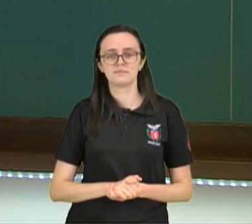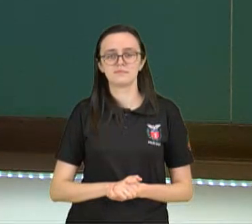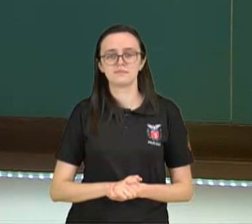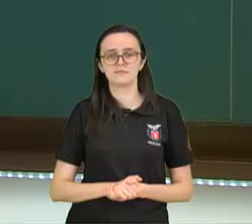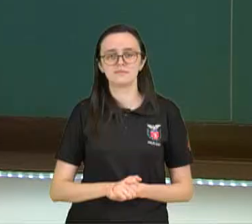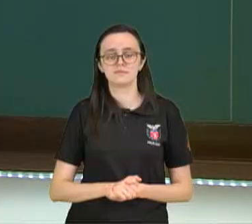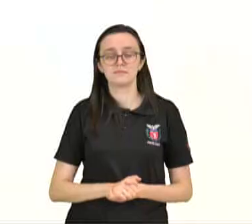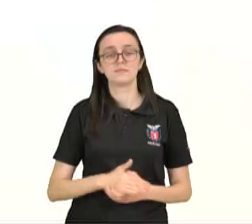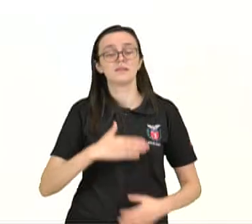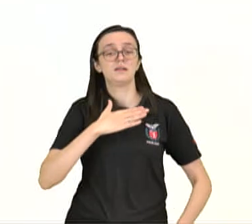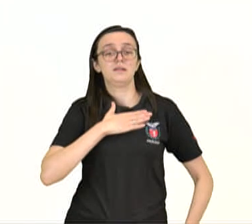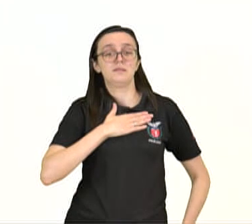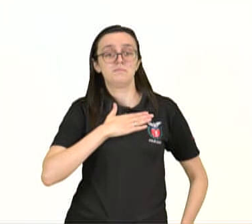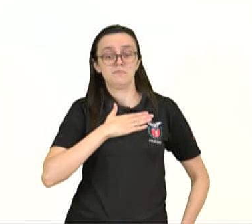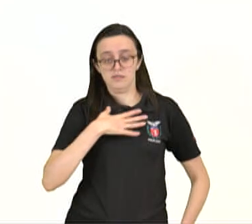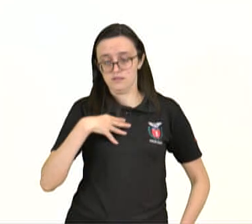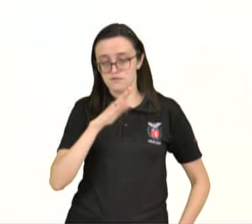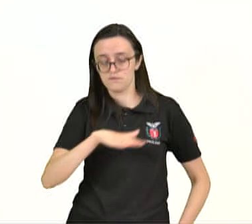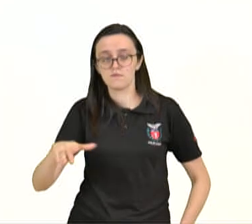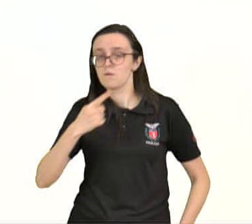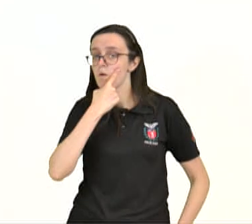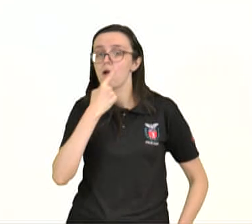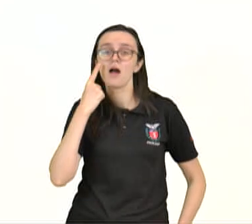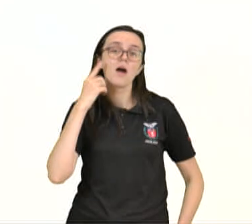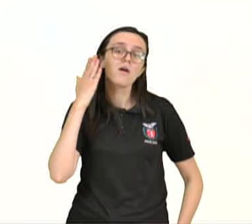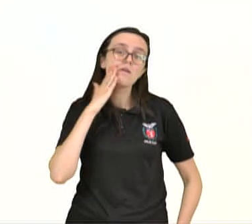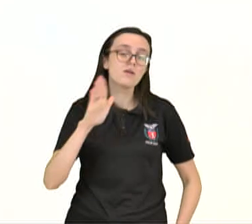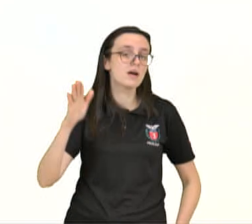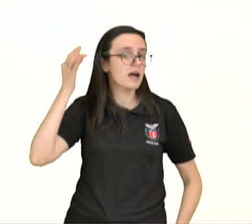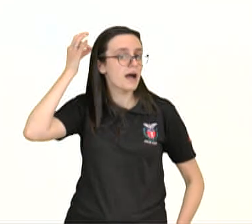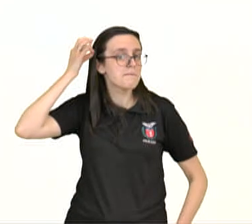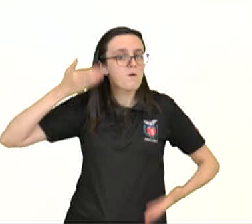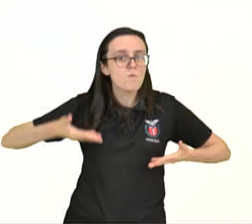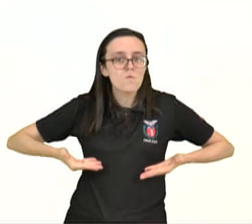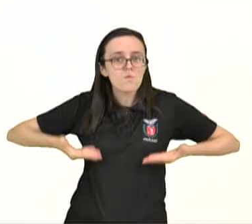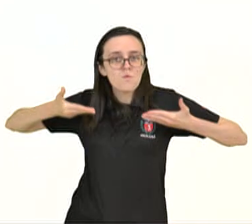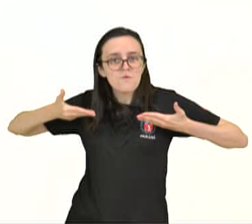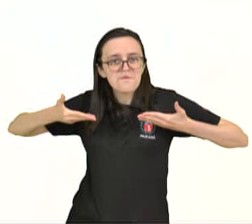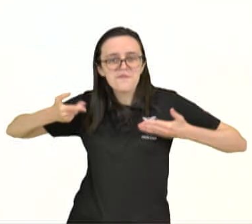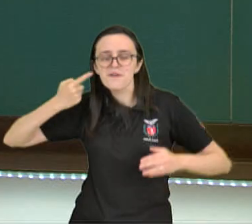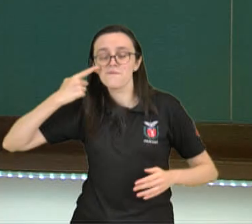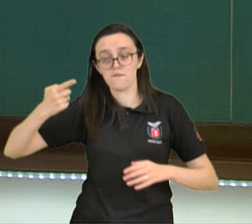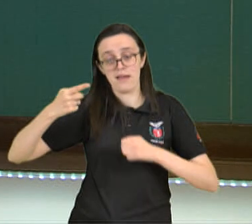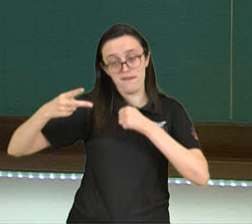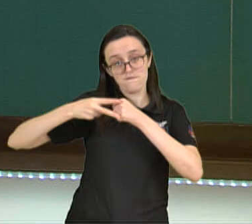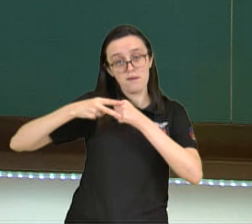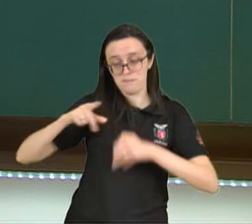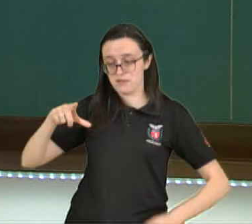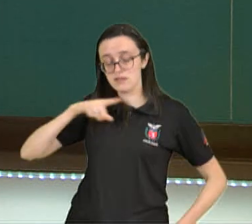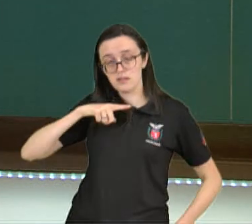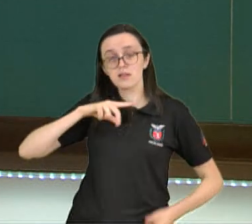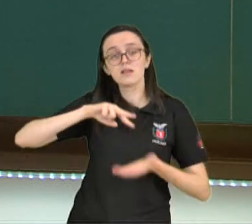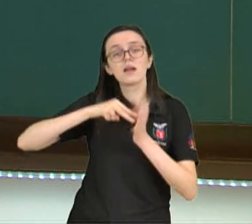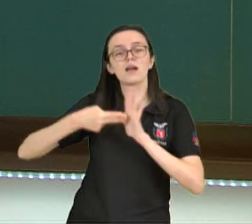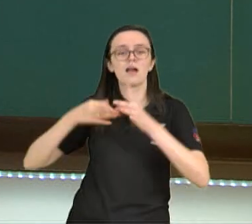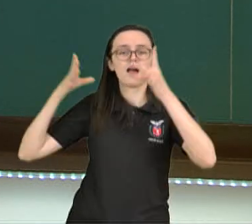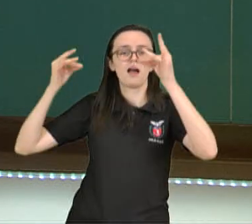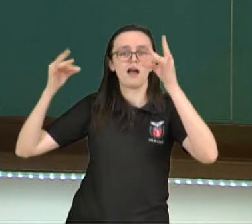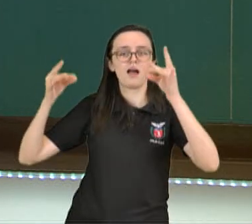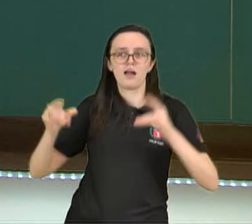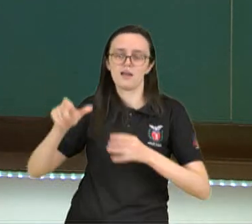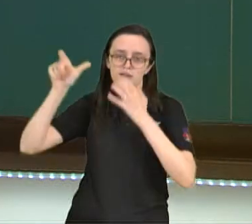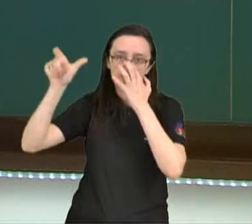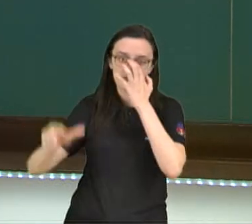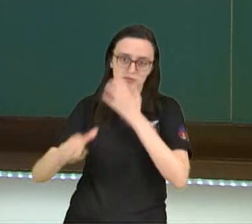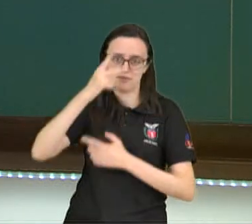corto. Meus filhos têm os olhos azuis e o cabelo curto. Então, o verbo tener aí está descrevendo a